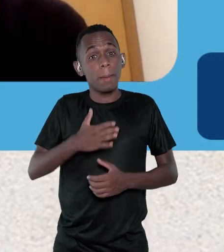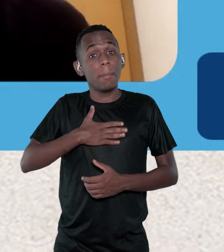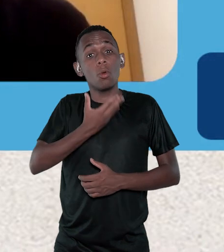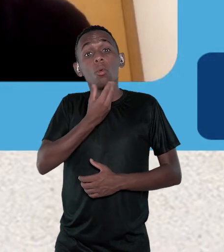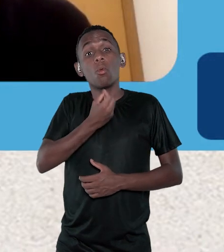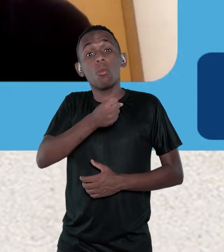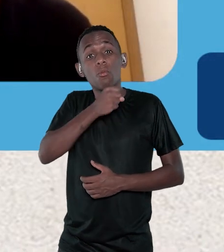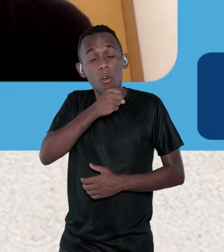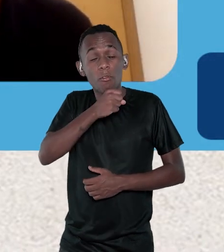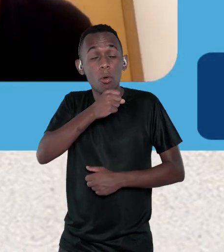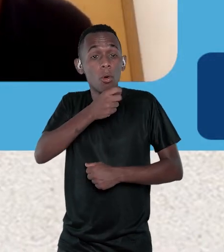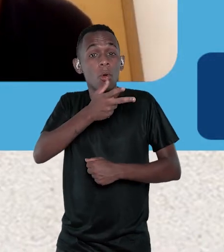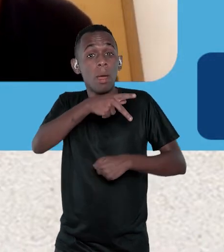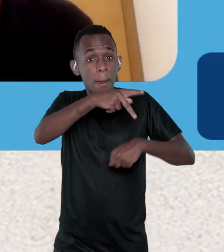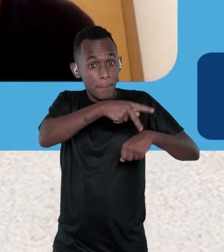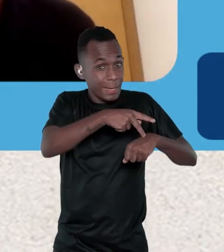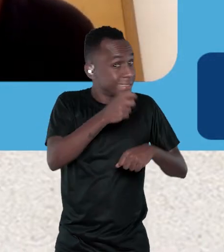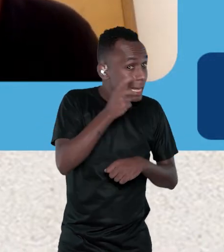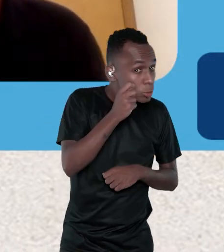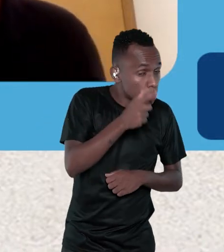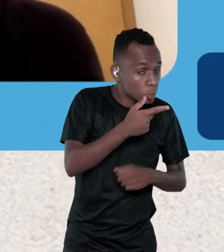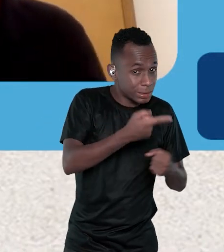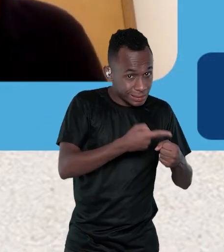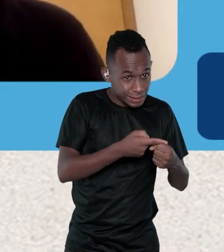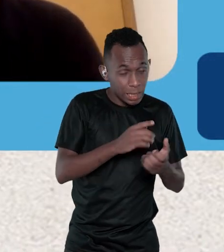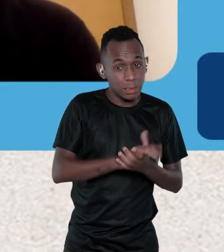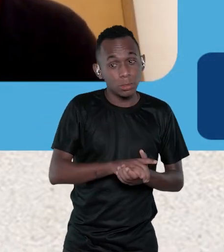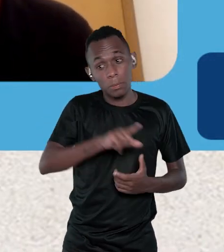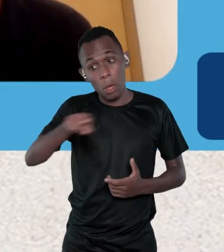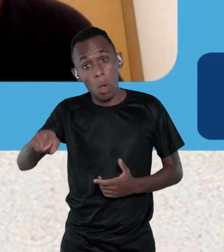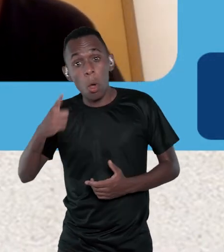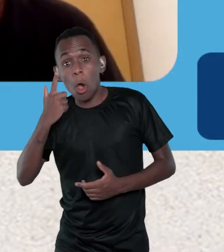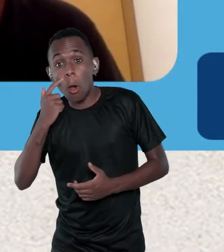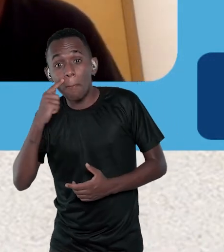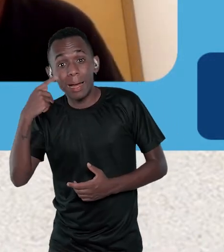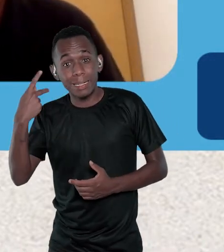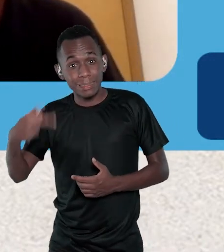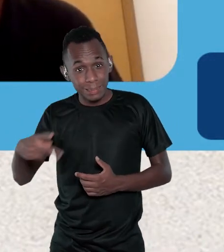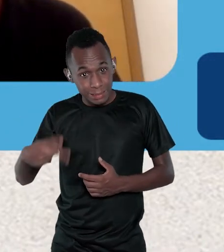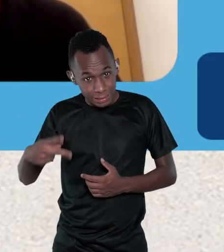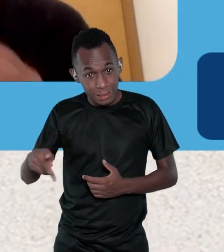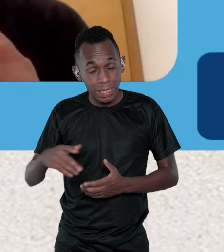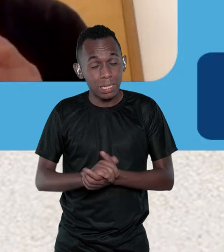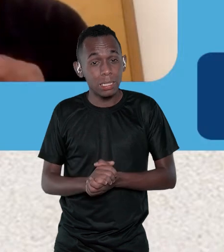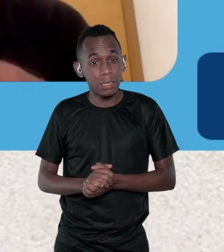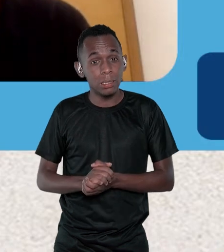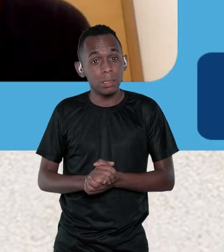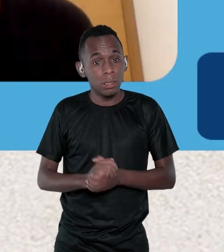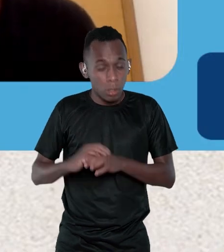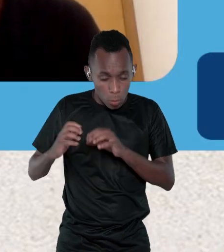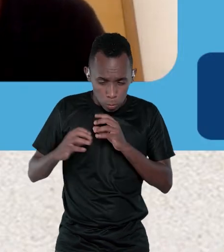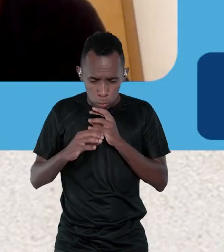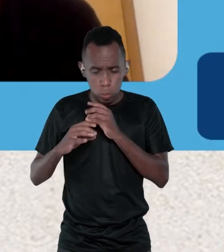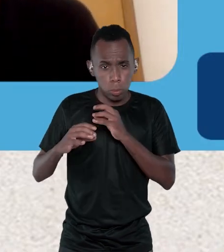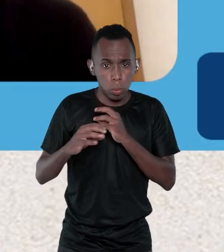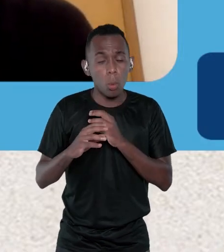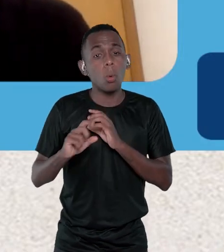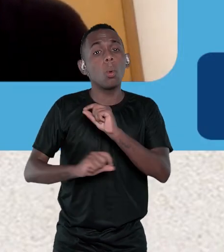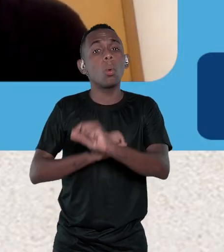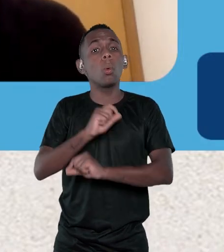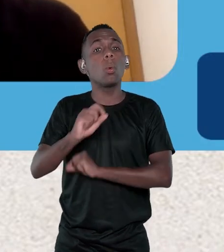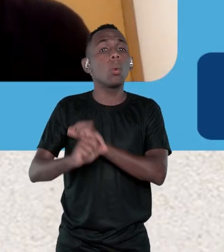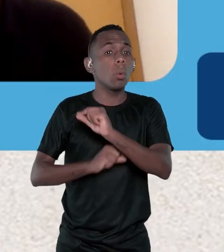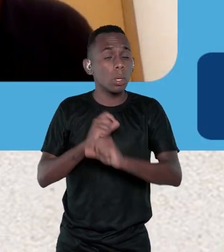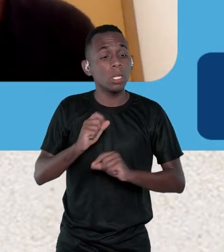avô morava em Montes Claros, em Pedra Azul. E o pai de Beto tocava clarinete,